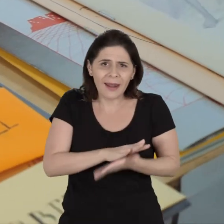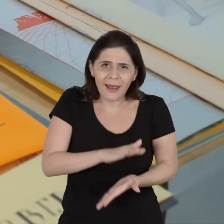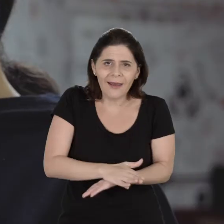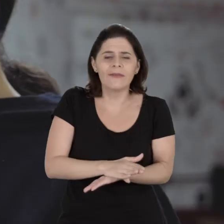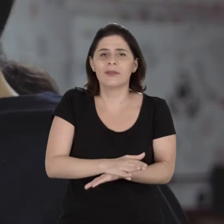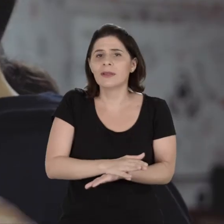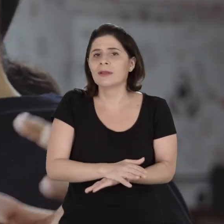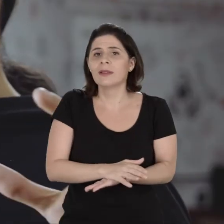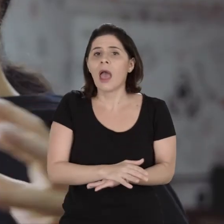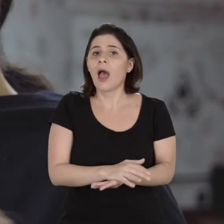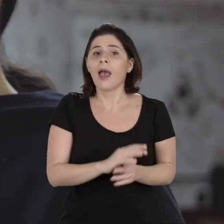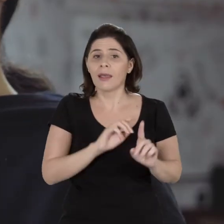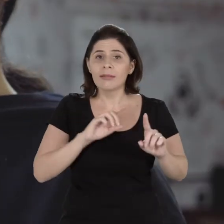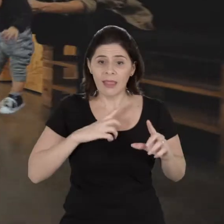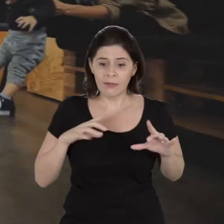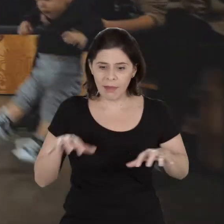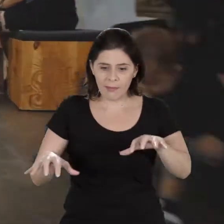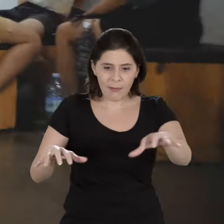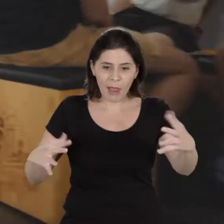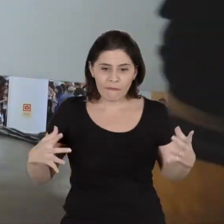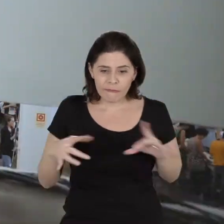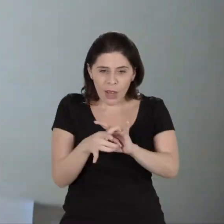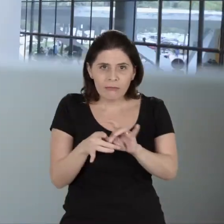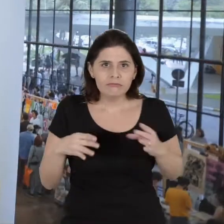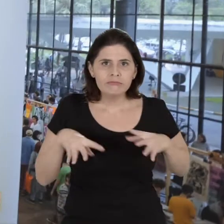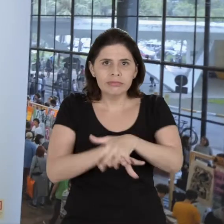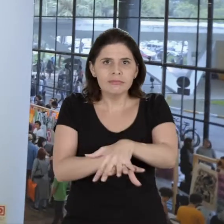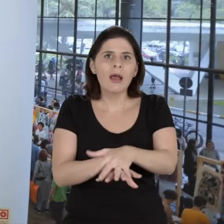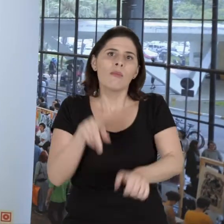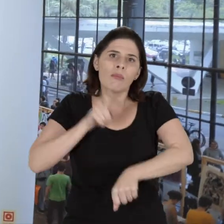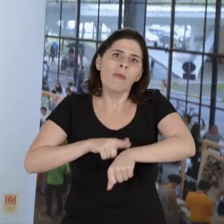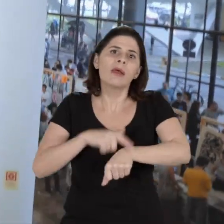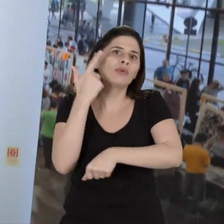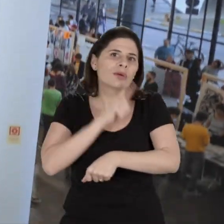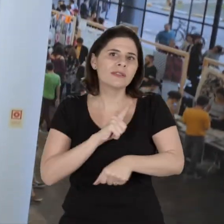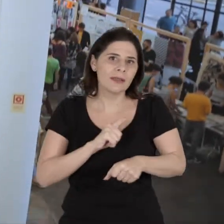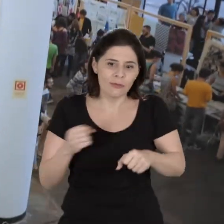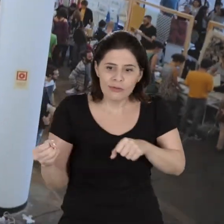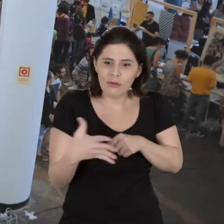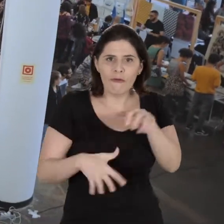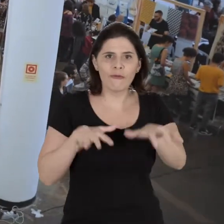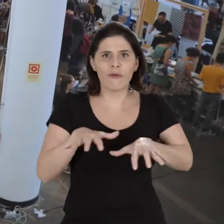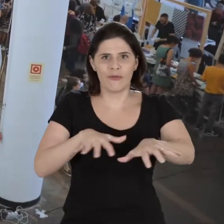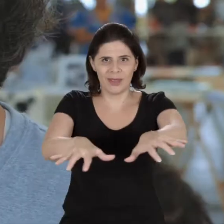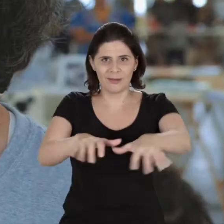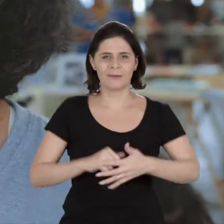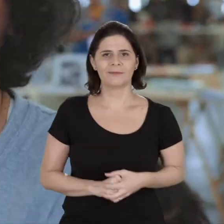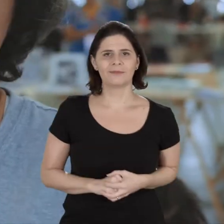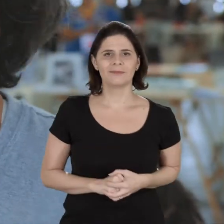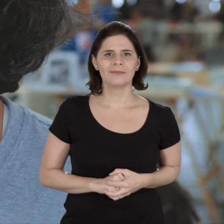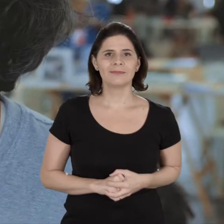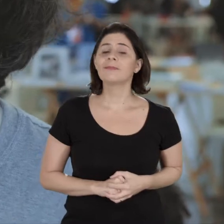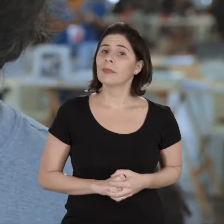gráfica e tal. E aí eu acho que quando tudo isso colidiu, acabou dando um respiro novo, trouxe uma energia nova para essa movimentação. A publicação independente,